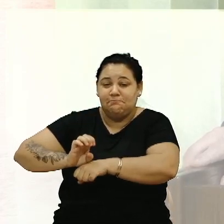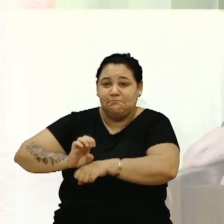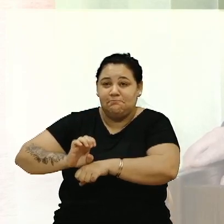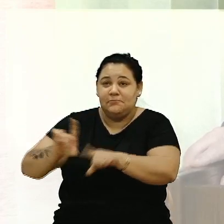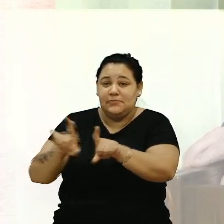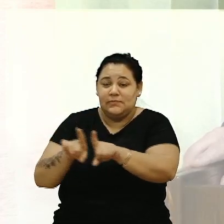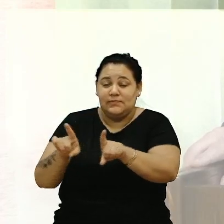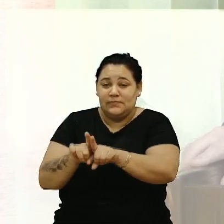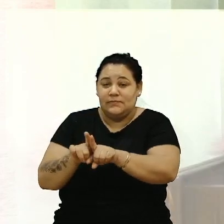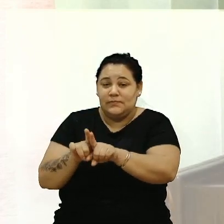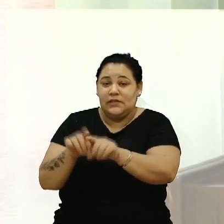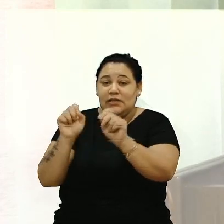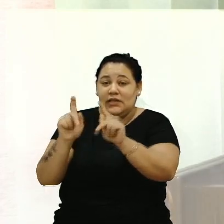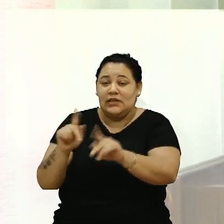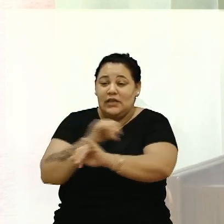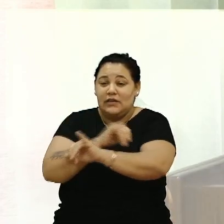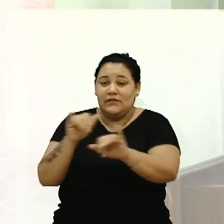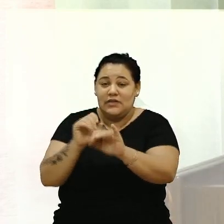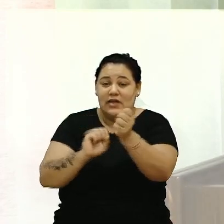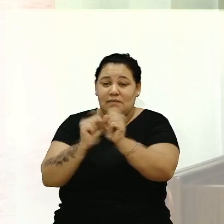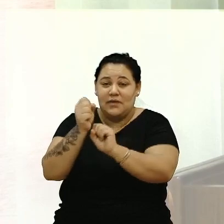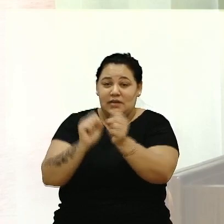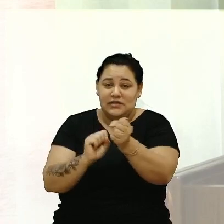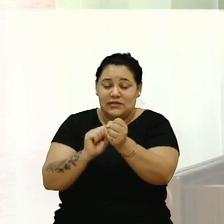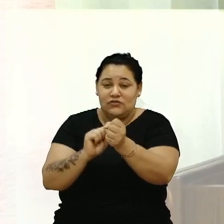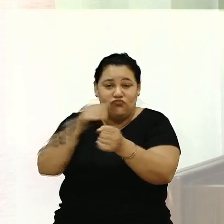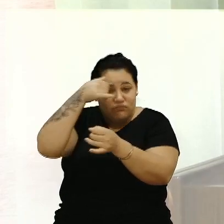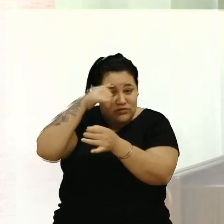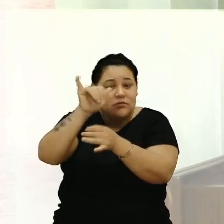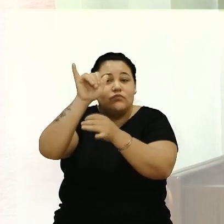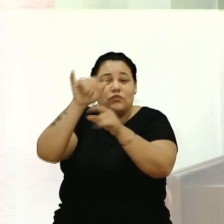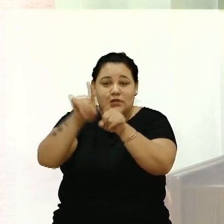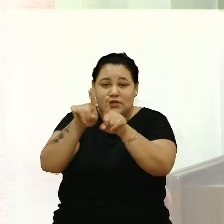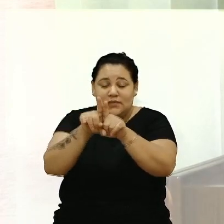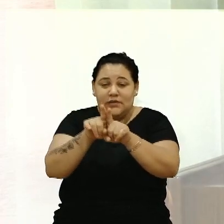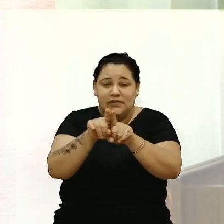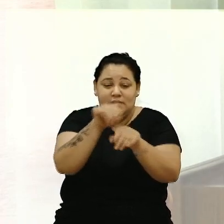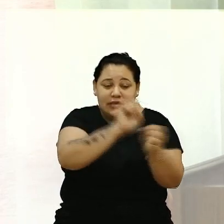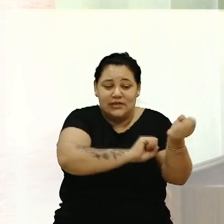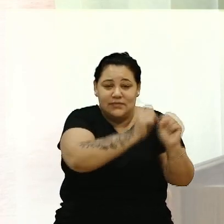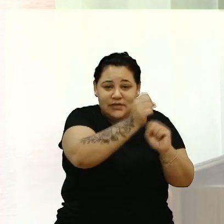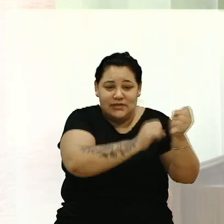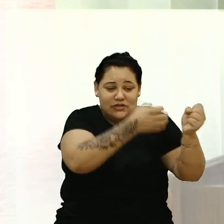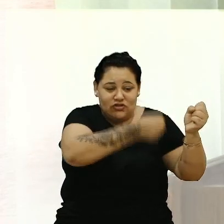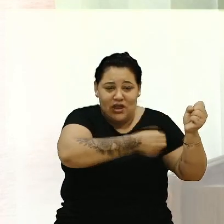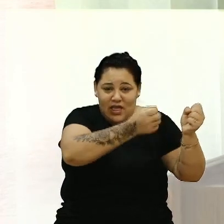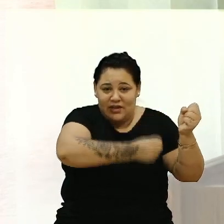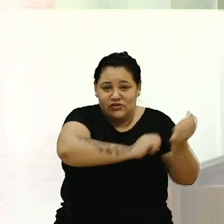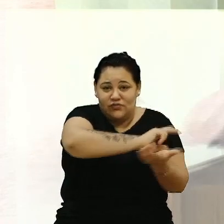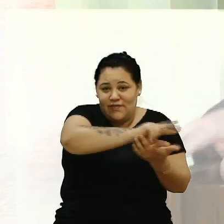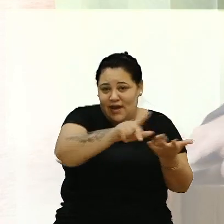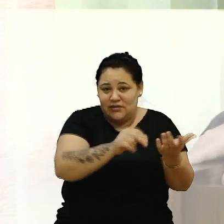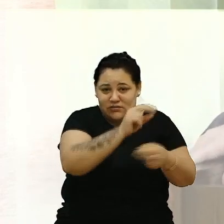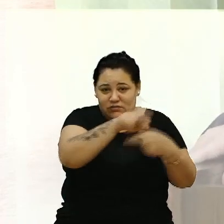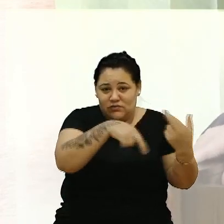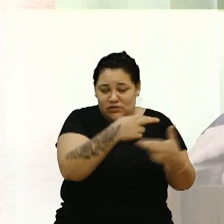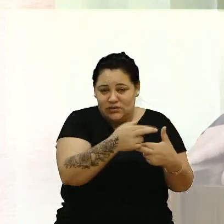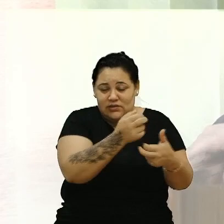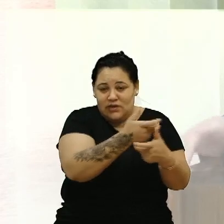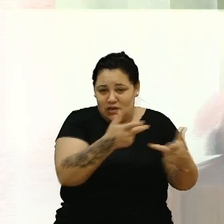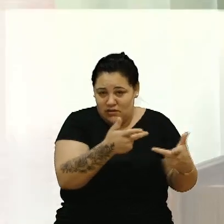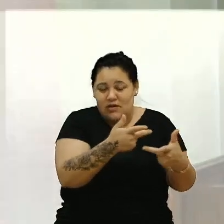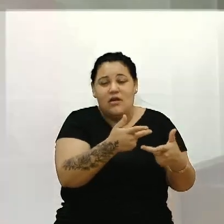Grande do Sul e do Sindicato da Indústria de Laticínios e Derivados. Áreas dedicadas ao cultivo de arroz e